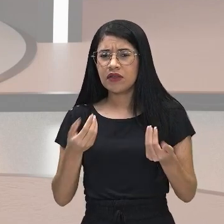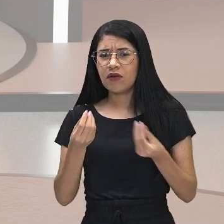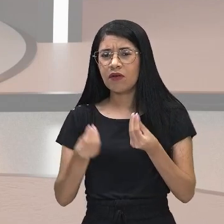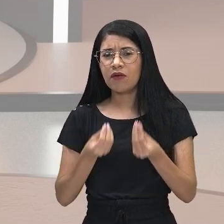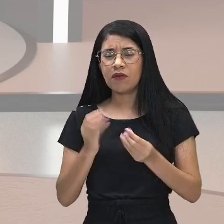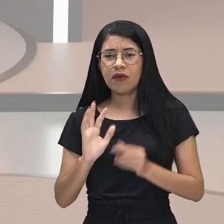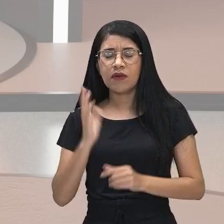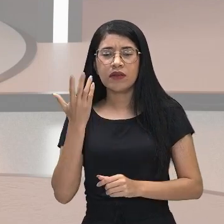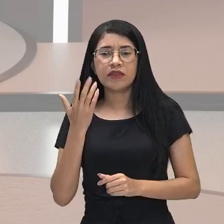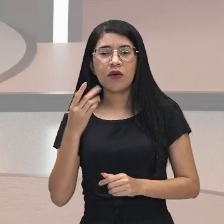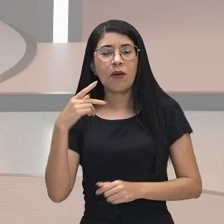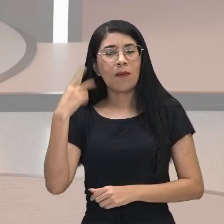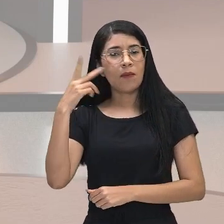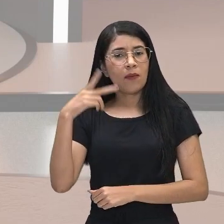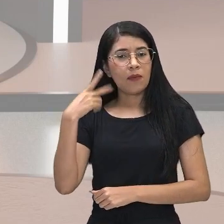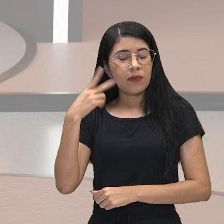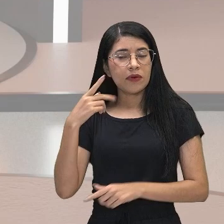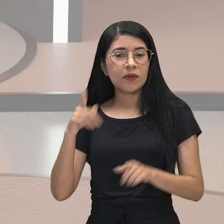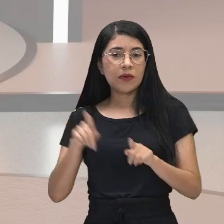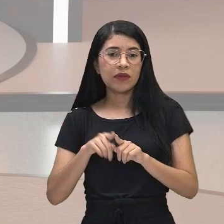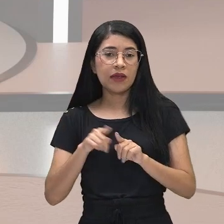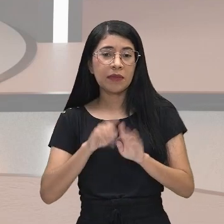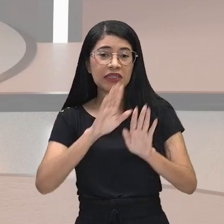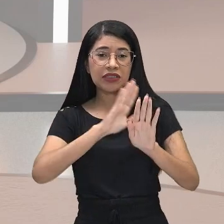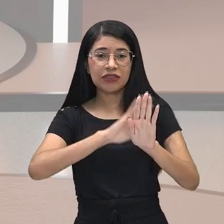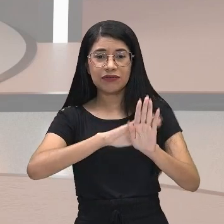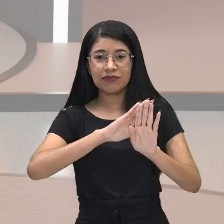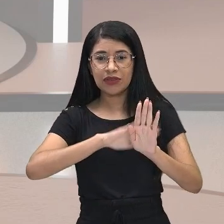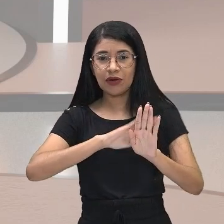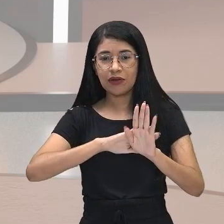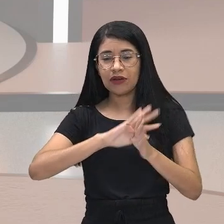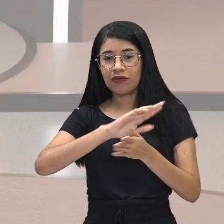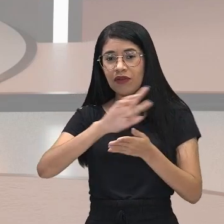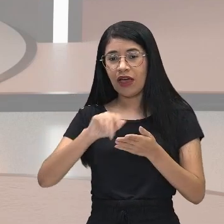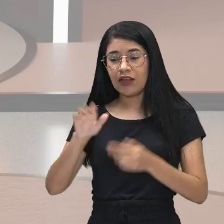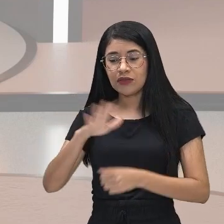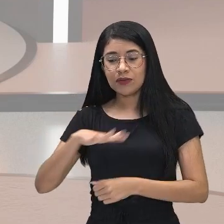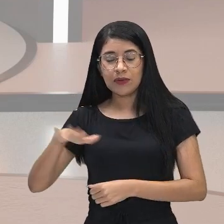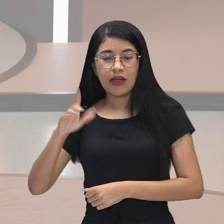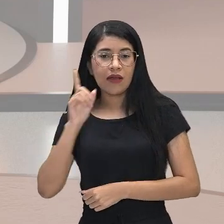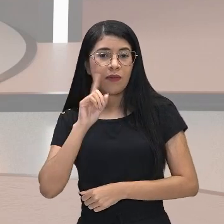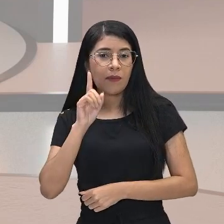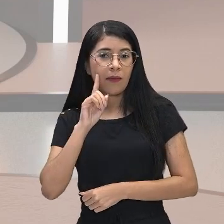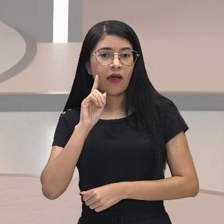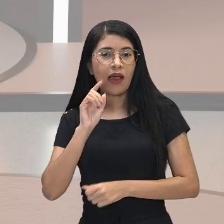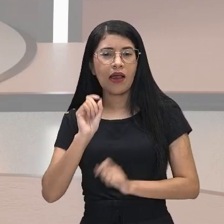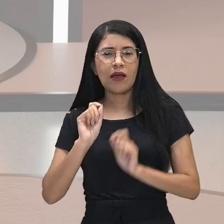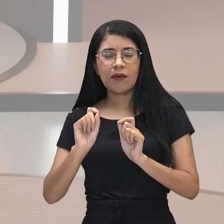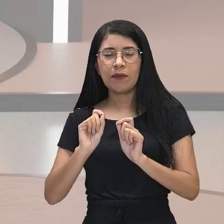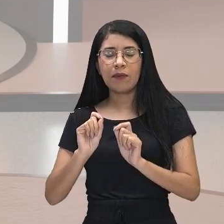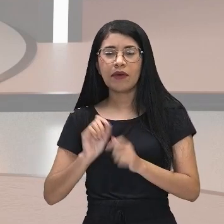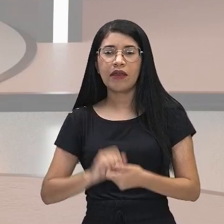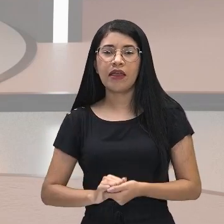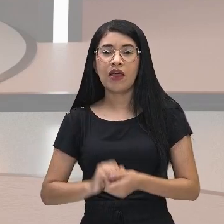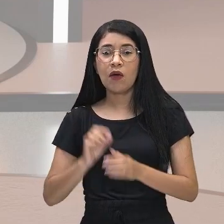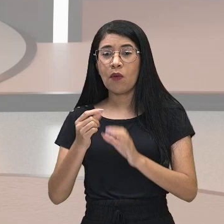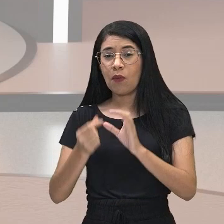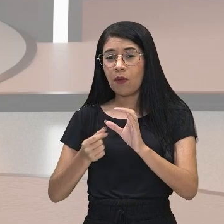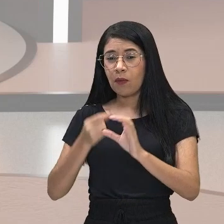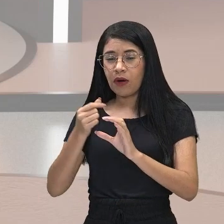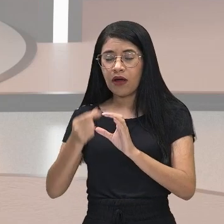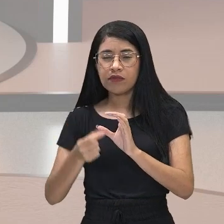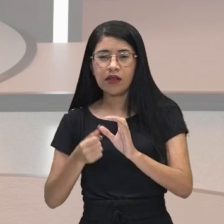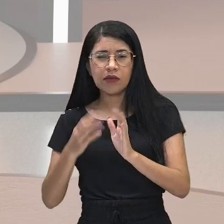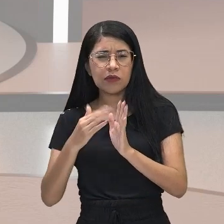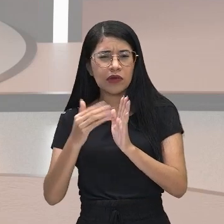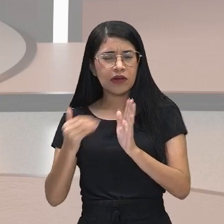de geopolítica, ela era também ideológica. Se de um lado os americanos defendiam o capitalismo, o estilo,